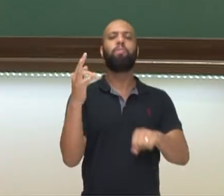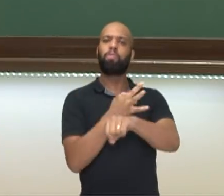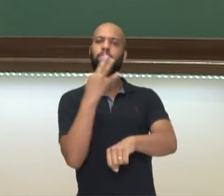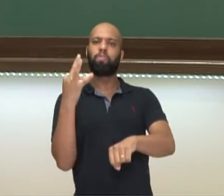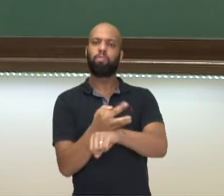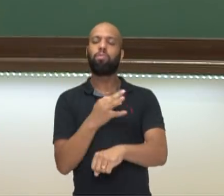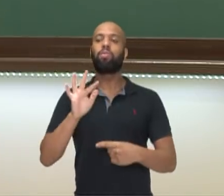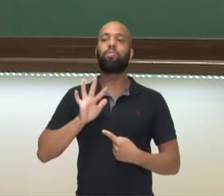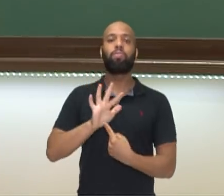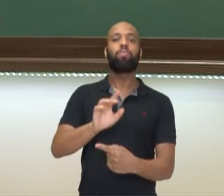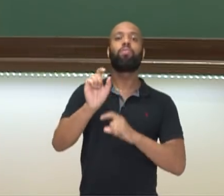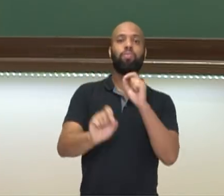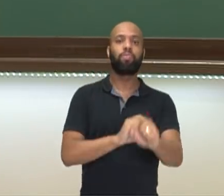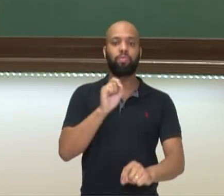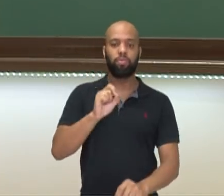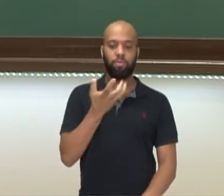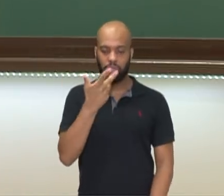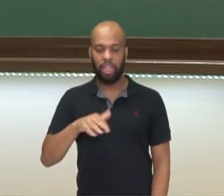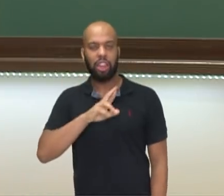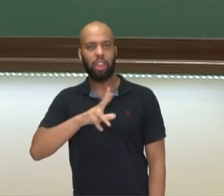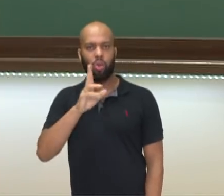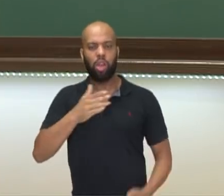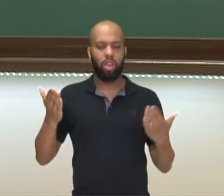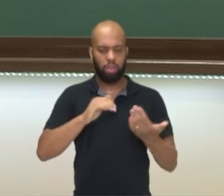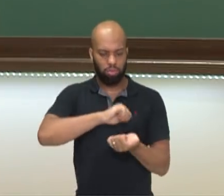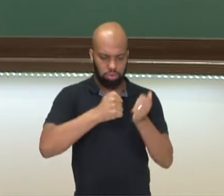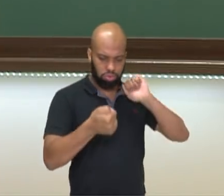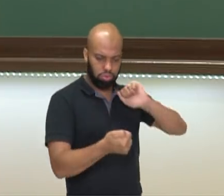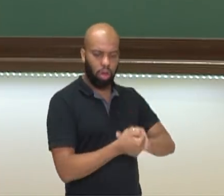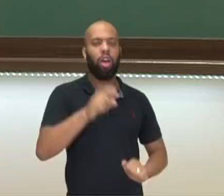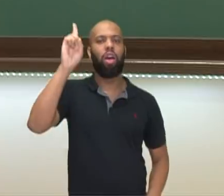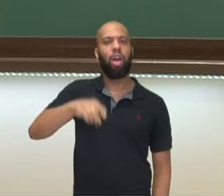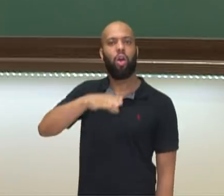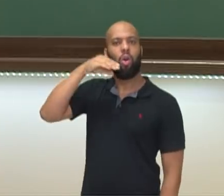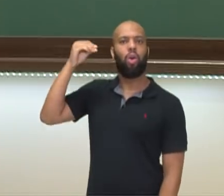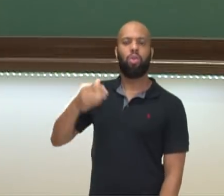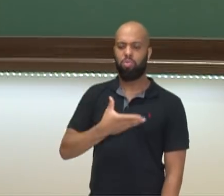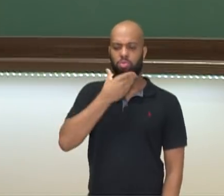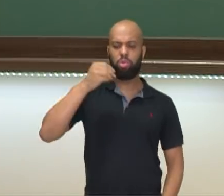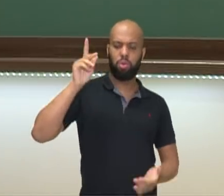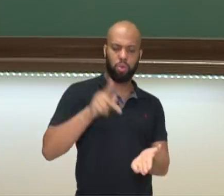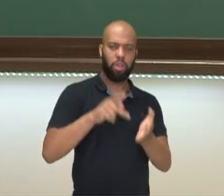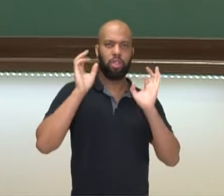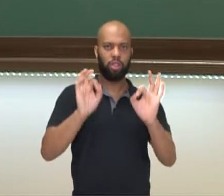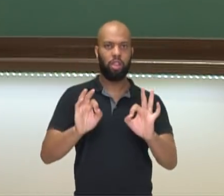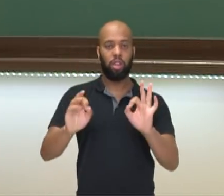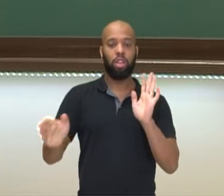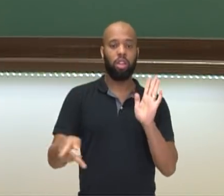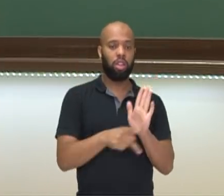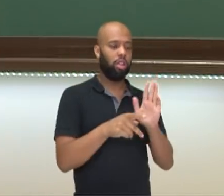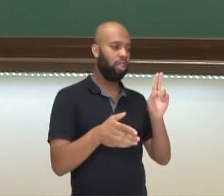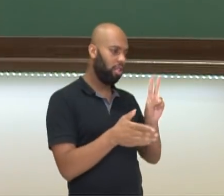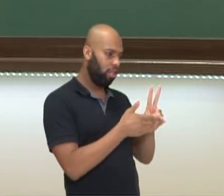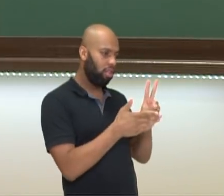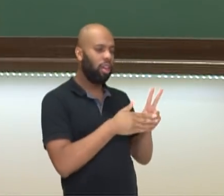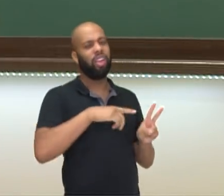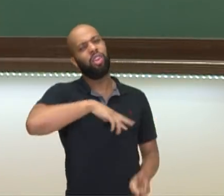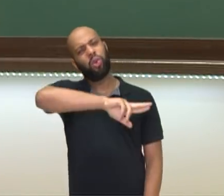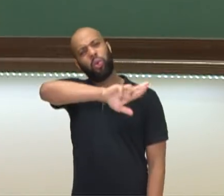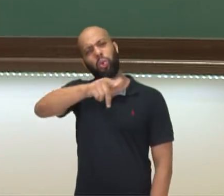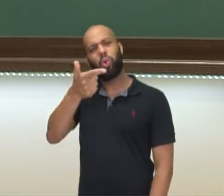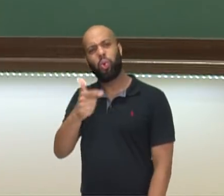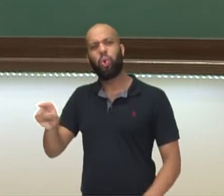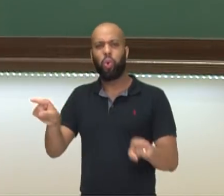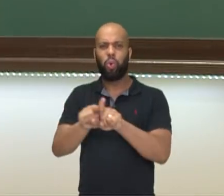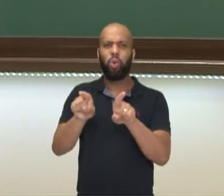que ele não é mais um menino e ele está pronto para se tornar um homem. Isso é um ritual indígena. Existem muitos outros rituais